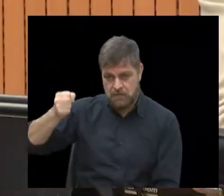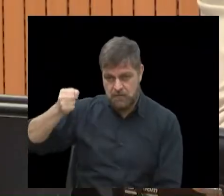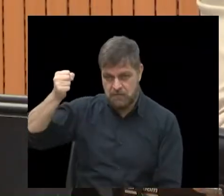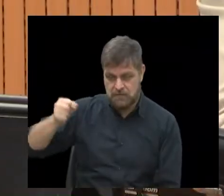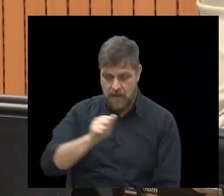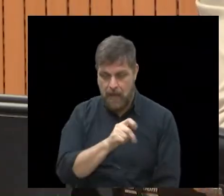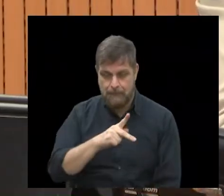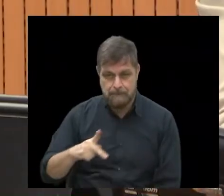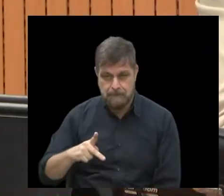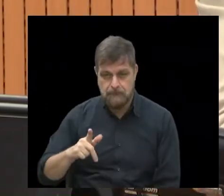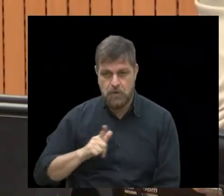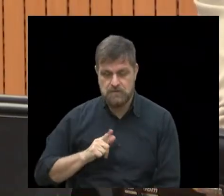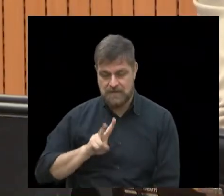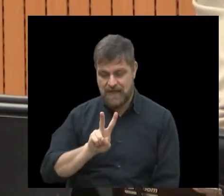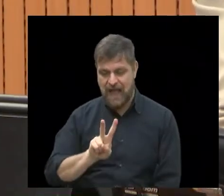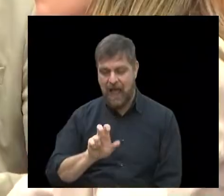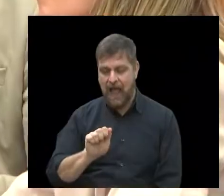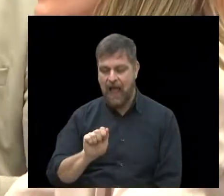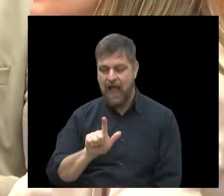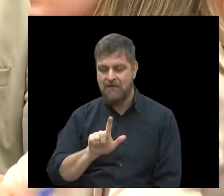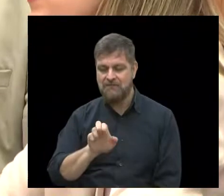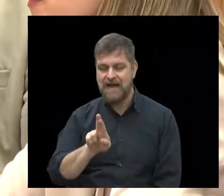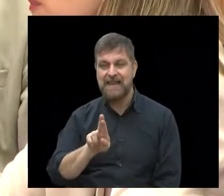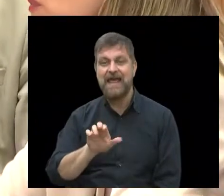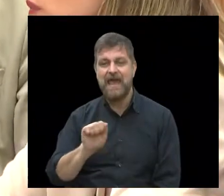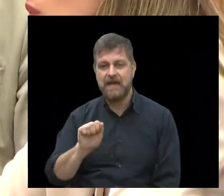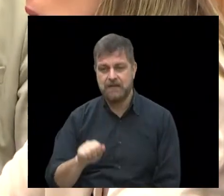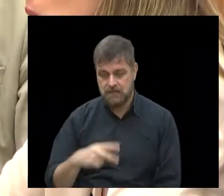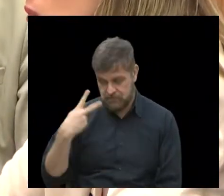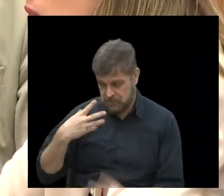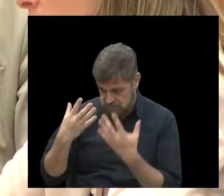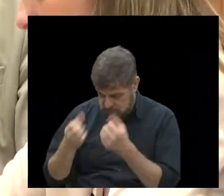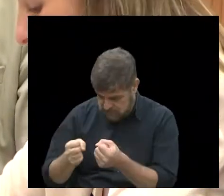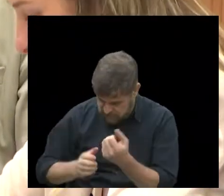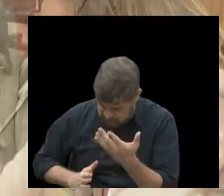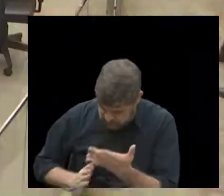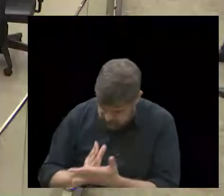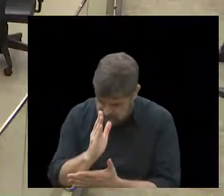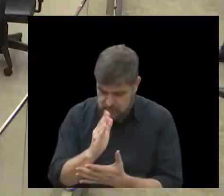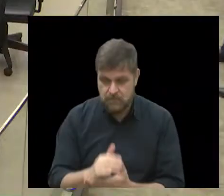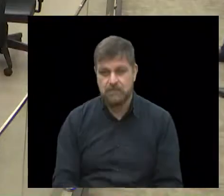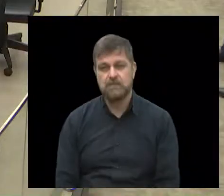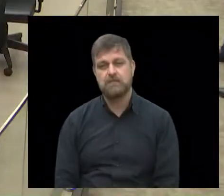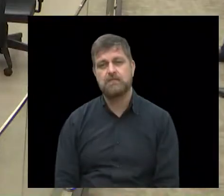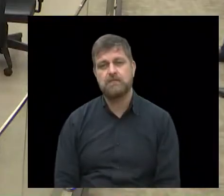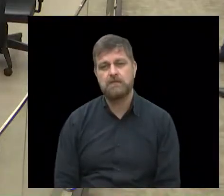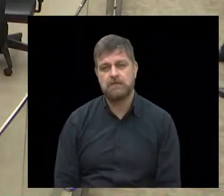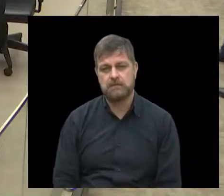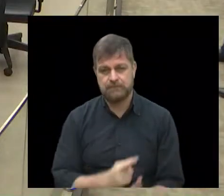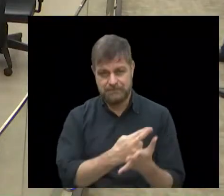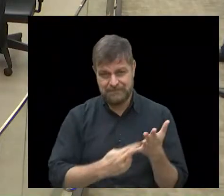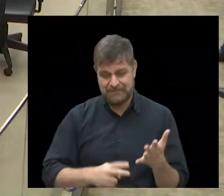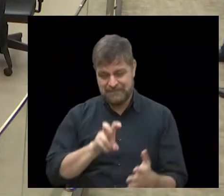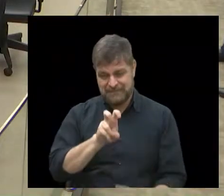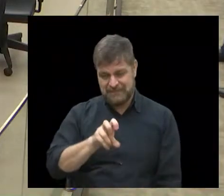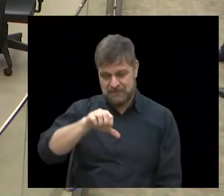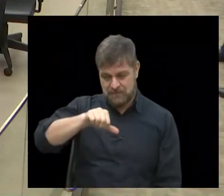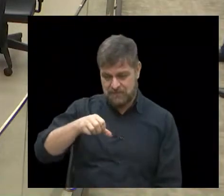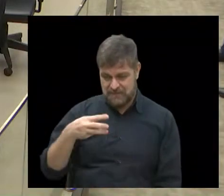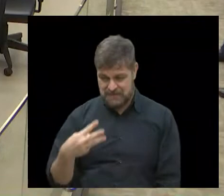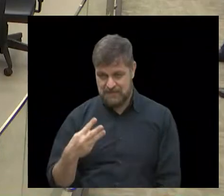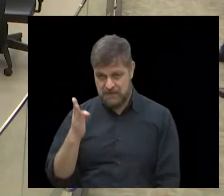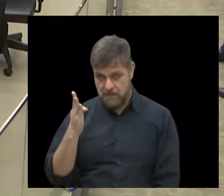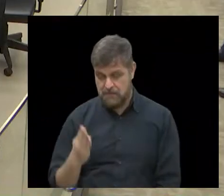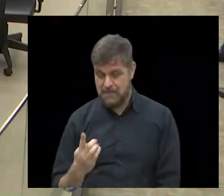apóstola Valéria Petrizzi. Em votação. Favoráveis permaneçam como estão. Aprovado. Requerimento no 593